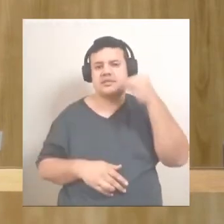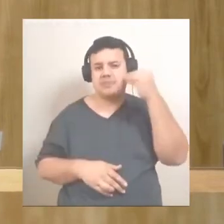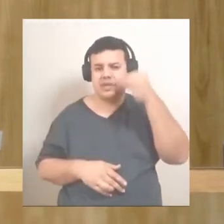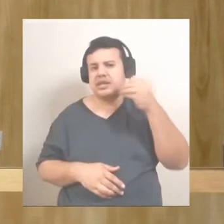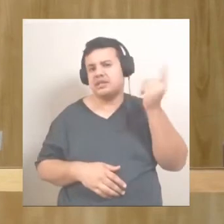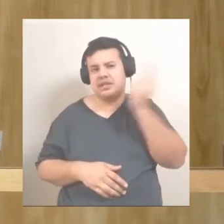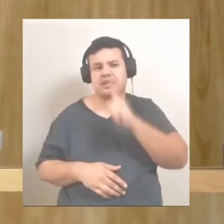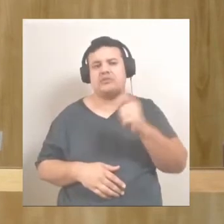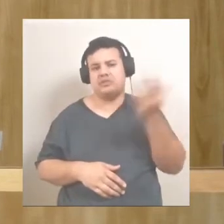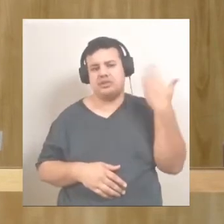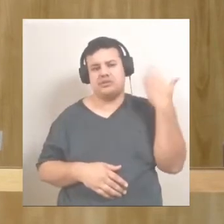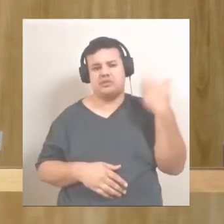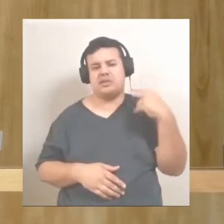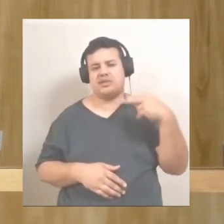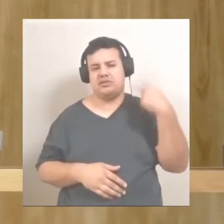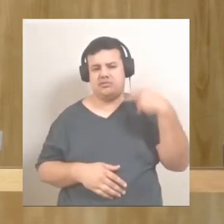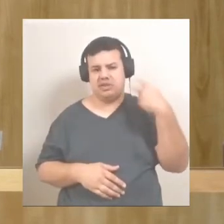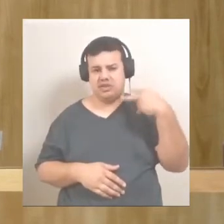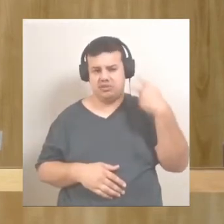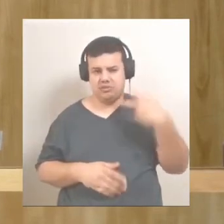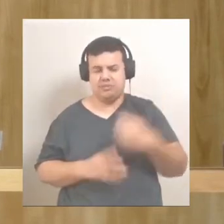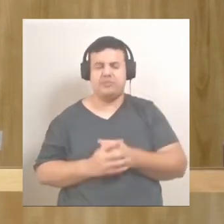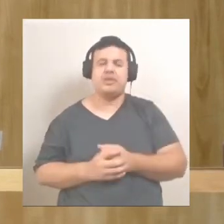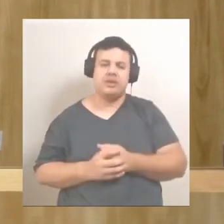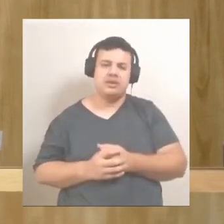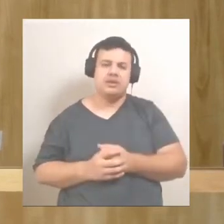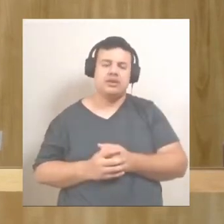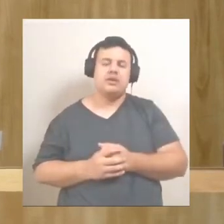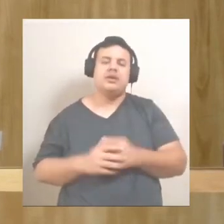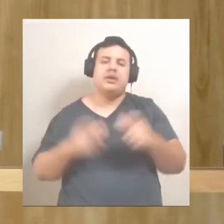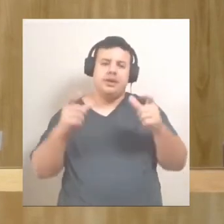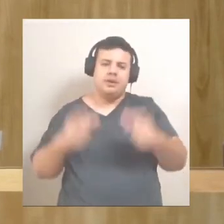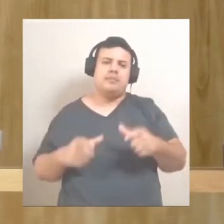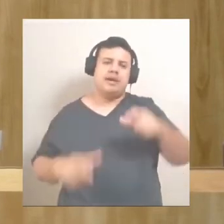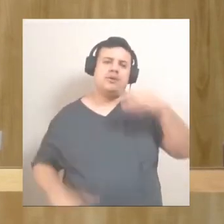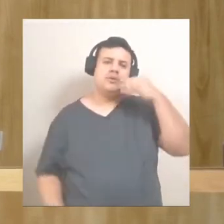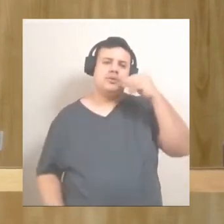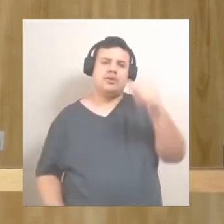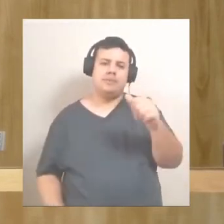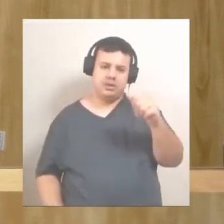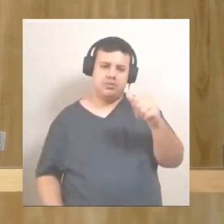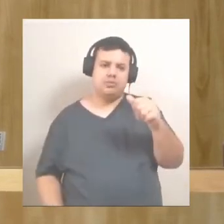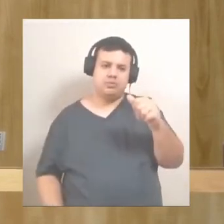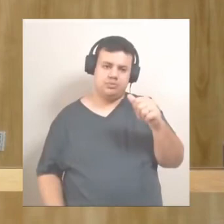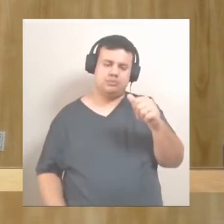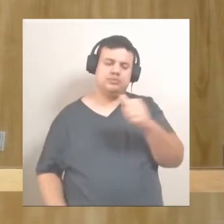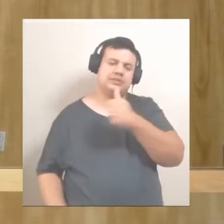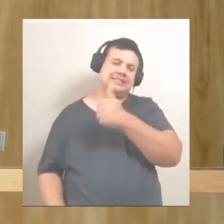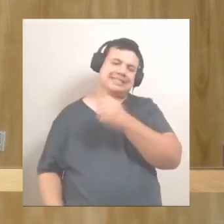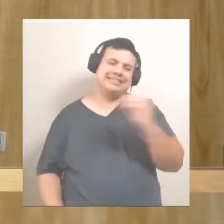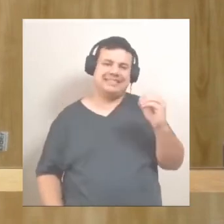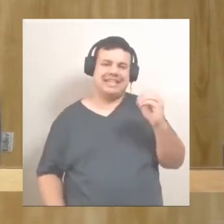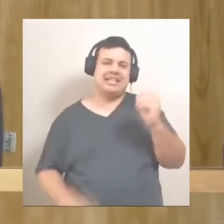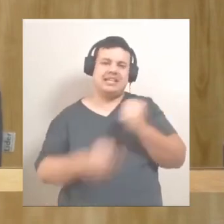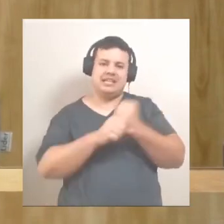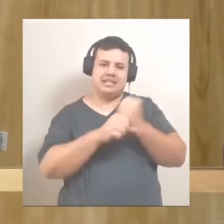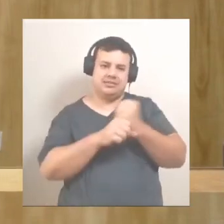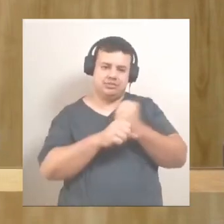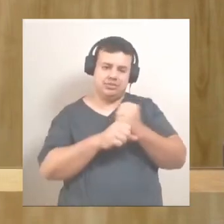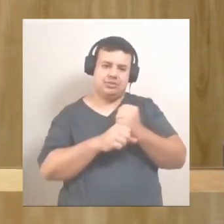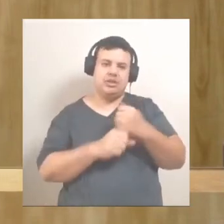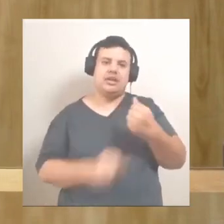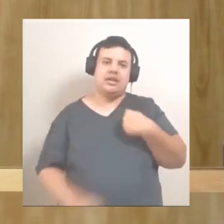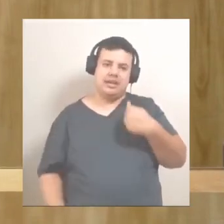enquanto vereador. Bom, vamos lá. Bairro do Limão. Bairro do Limão, 100 anos. Eu tenho